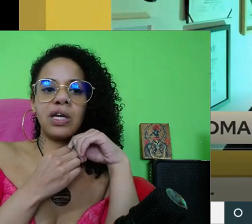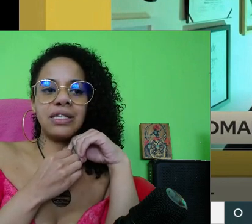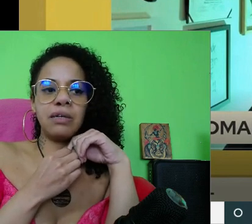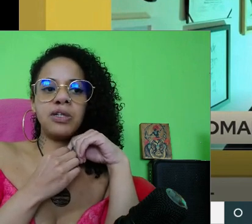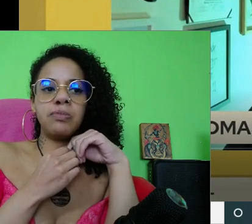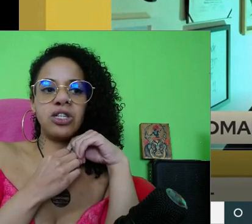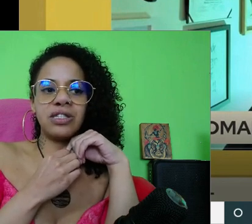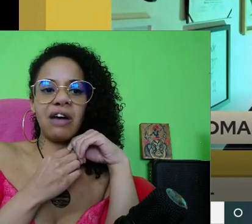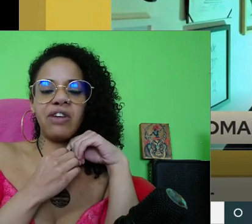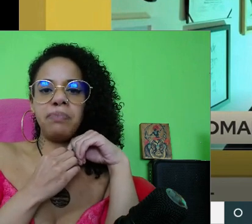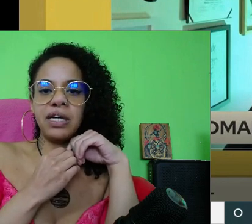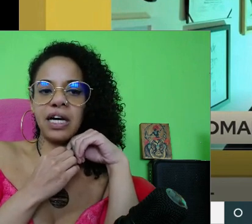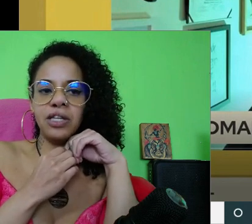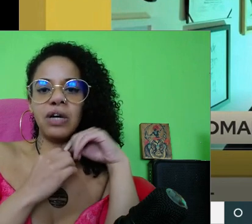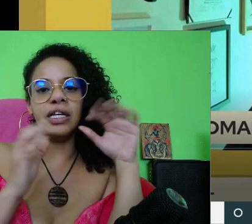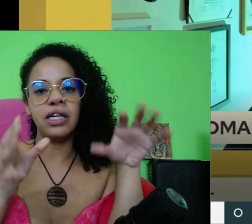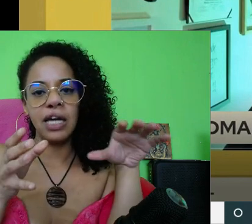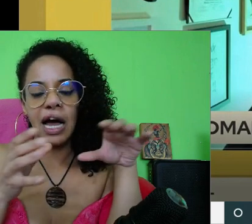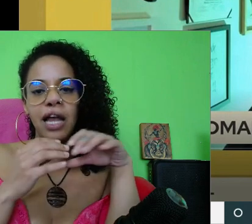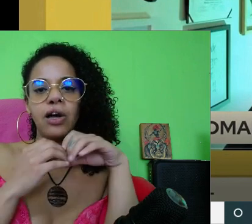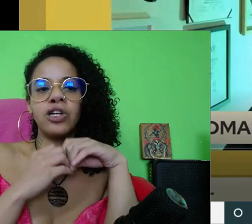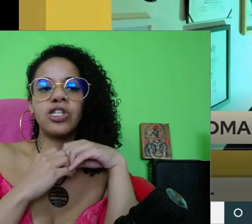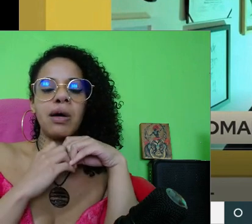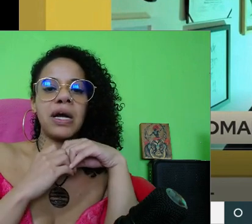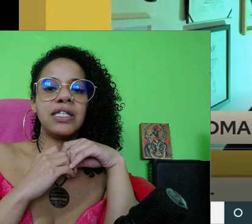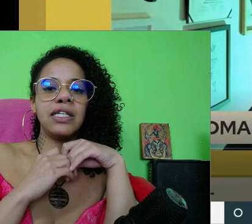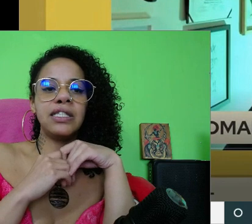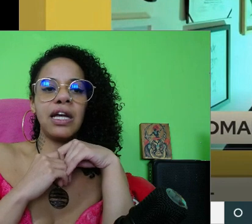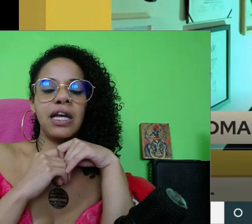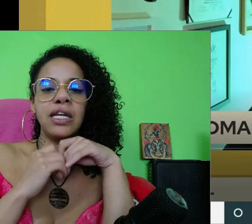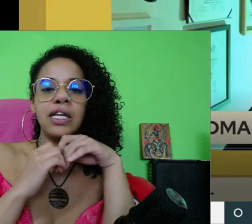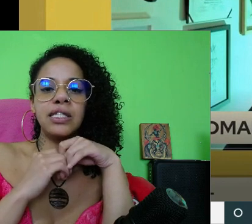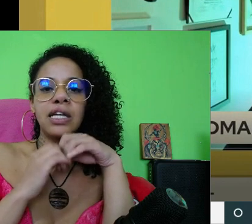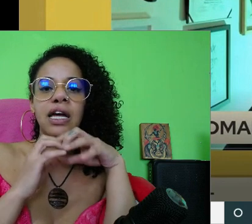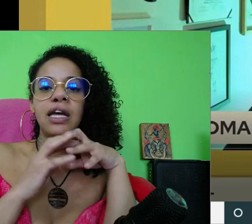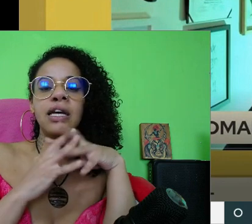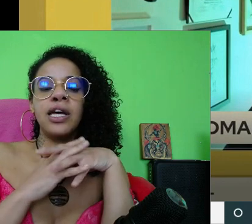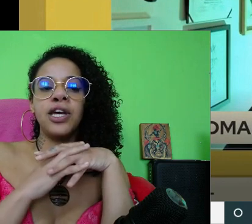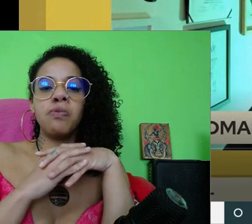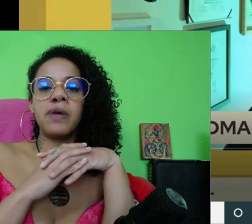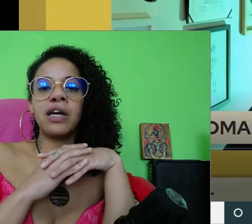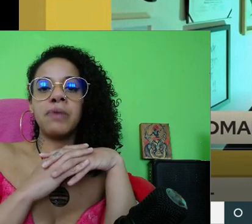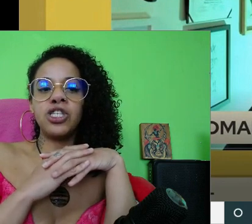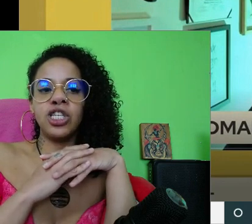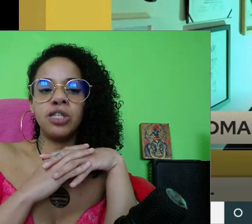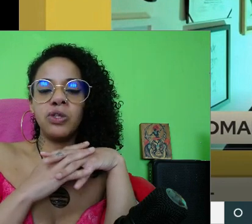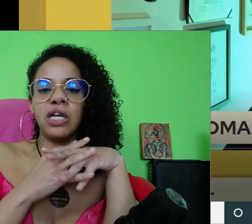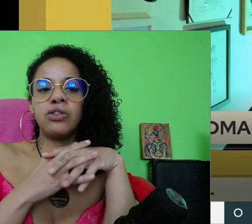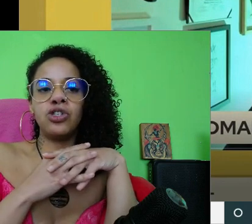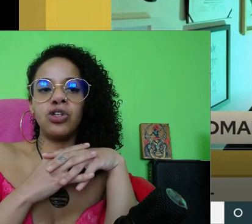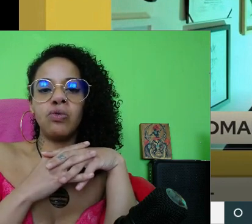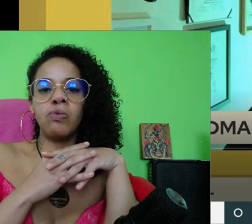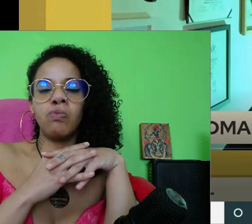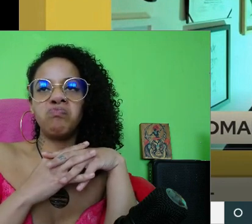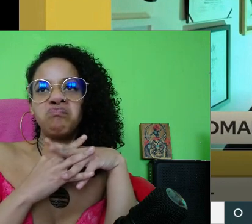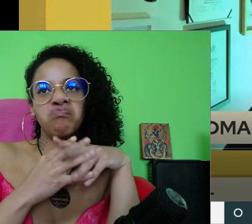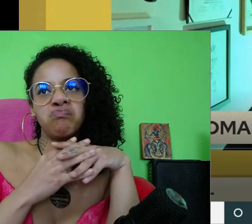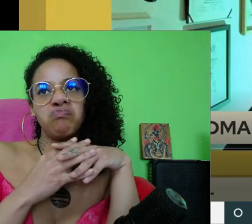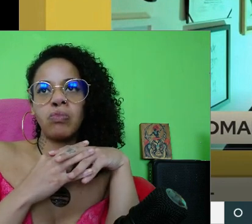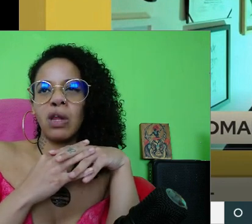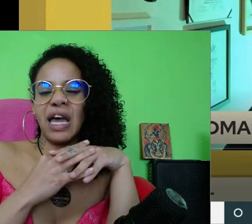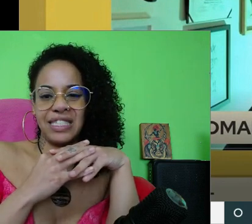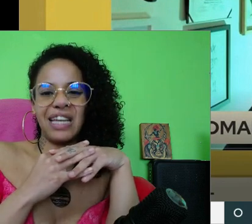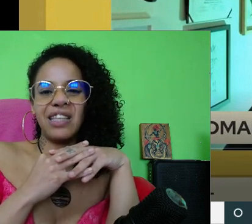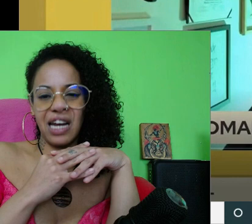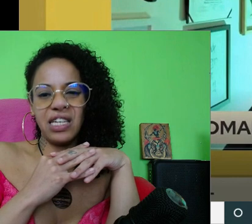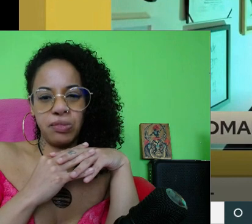porque simplesmente estava aplicando ali a lógica marxista leninista né e o pragmatismo dentro de um